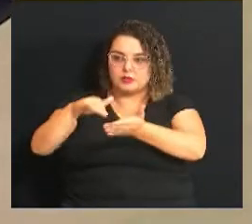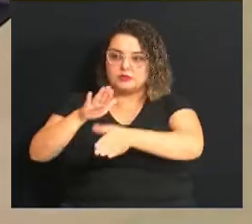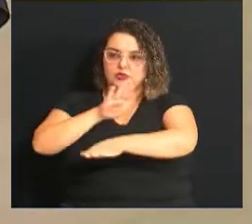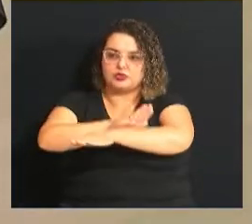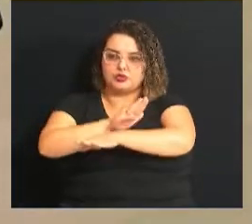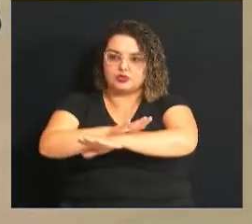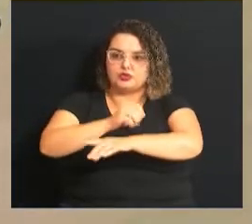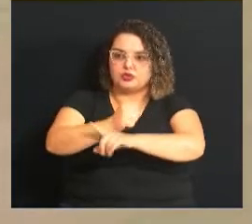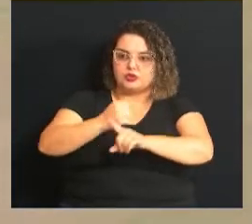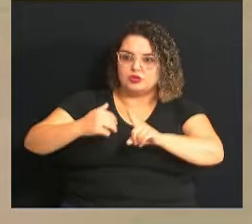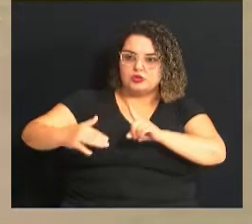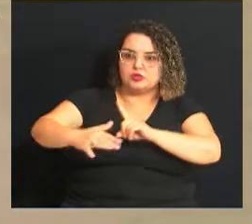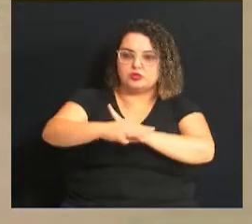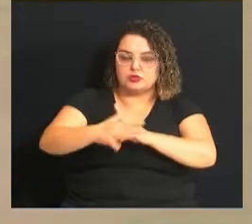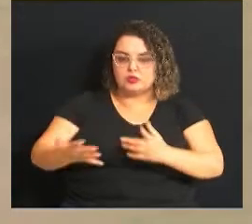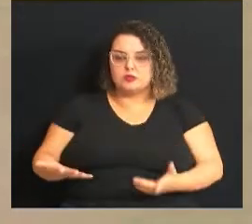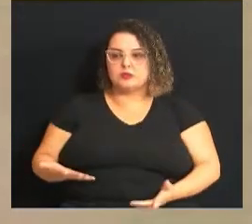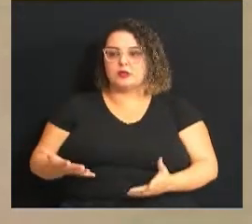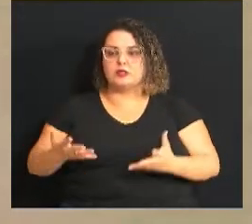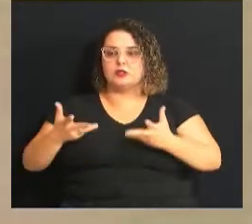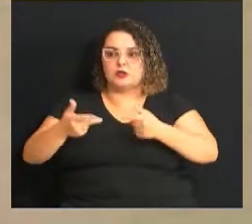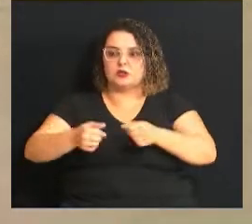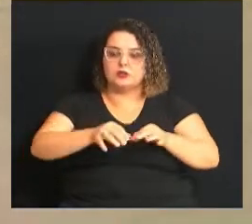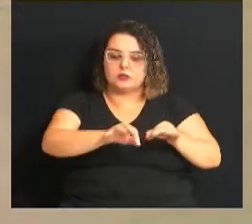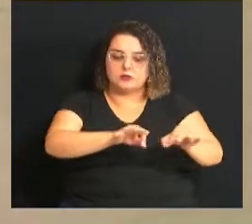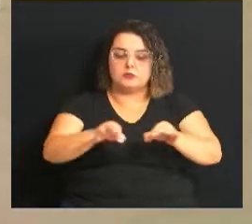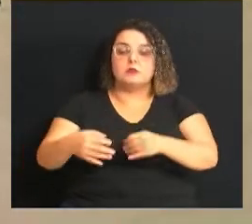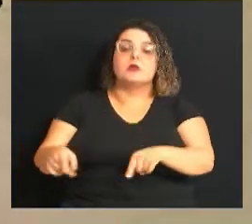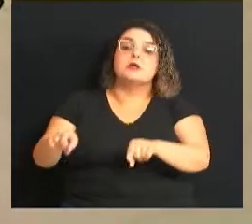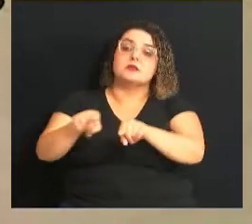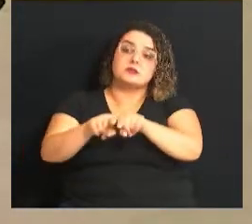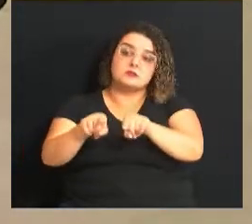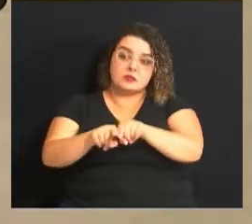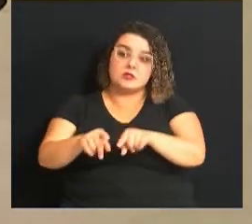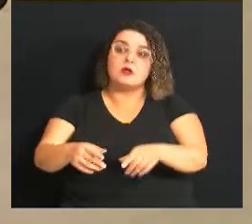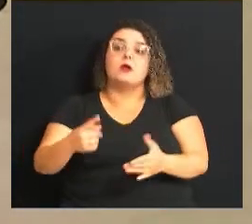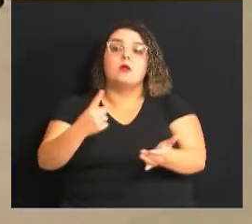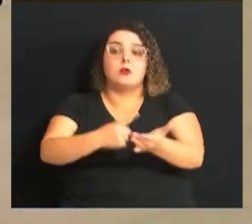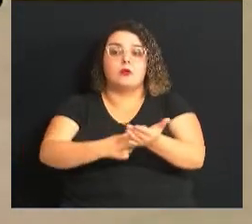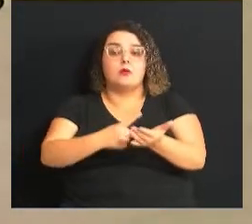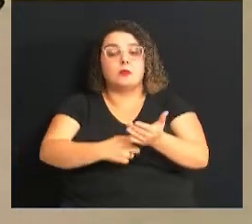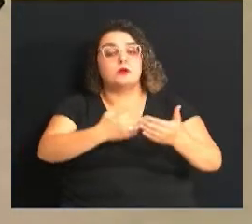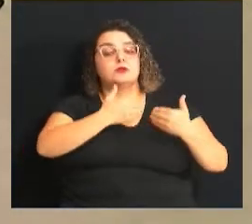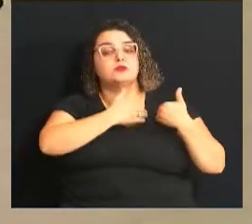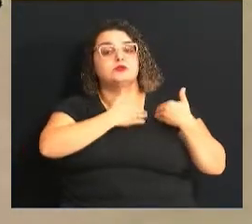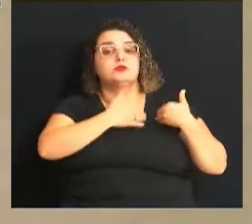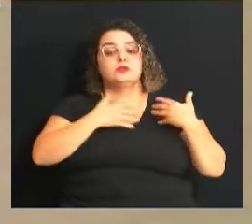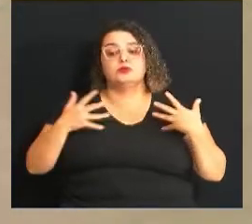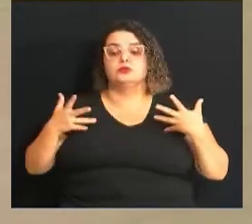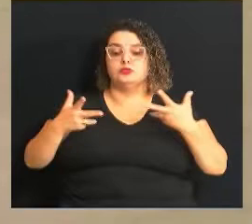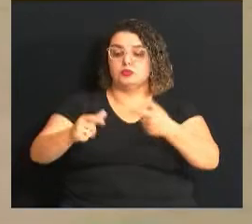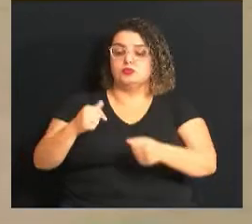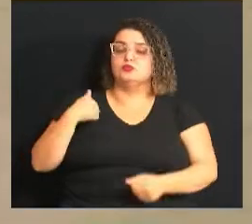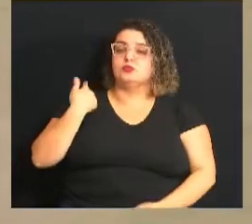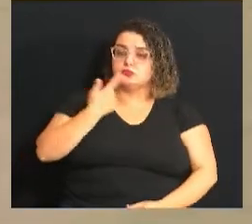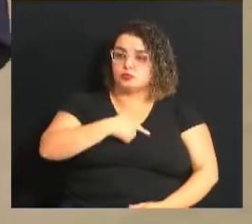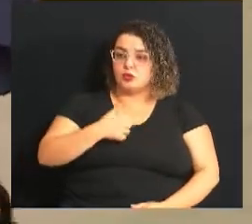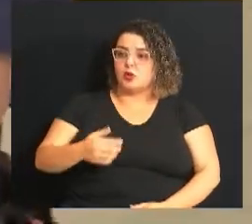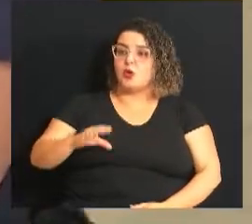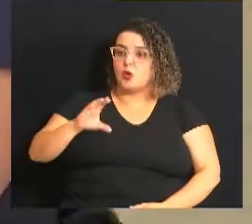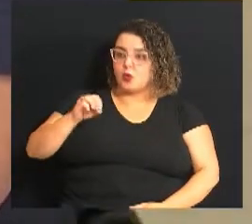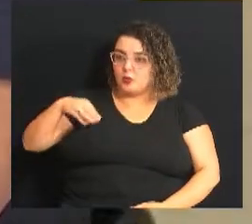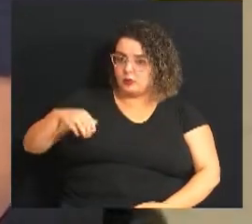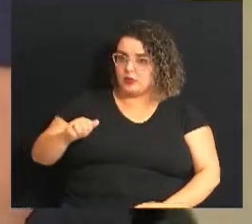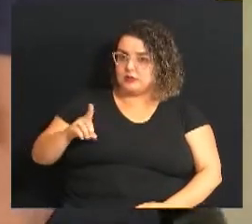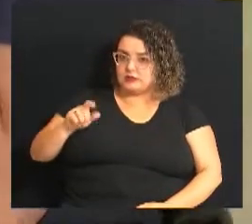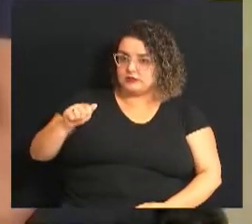e de todo o leque de programação que a gente tem, mas esse é um compromisso que tem que ser de todos nós. Comandante, muito obrigada pela